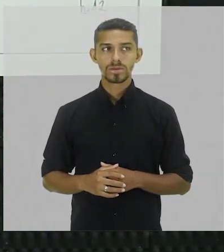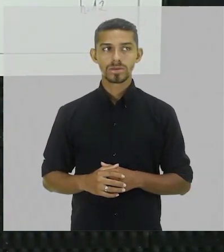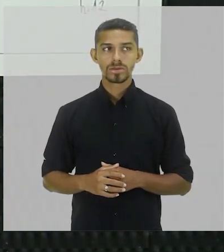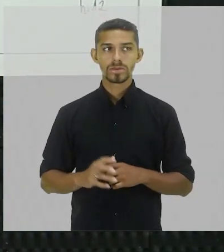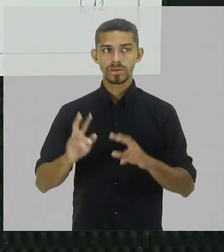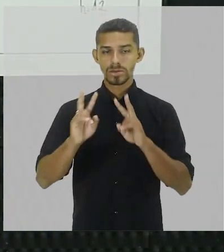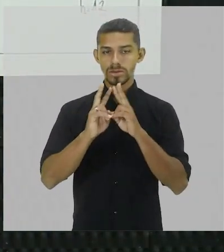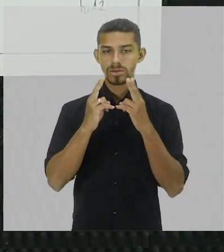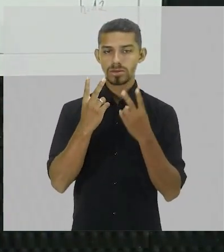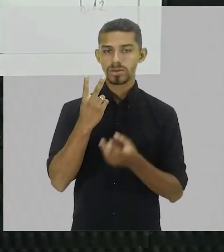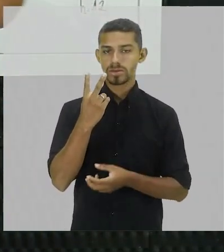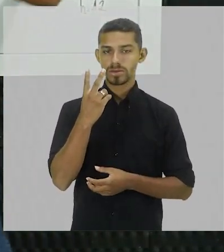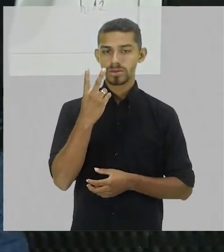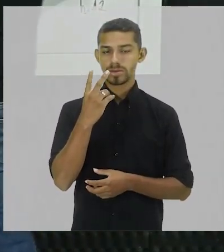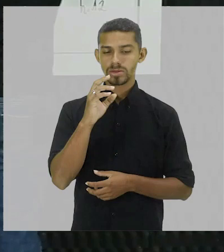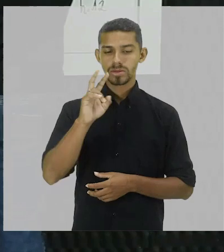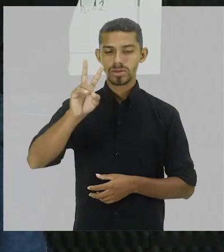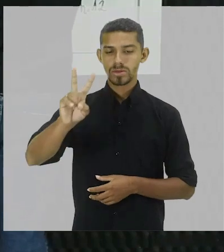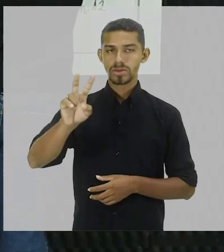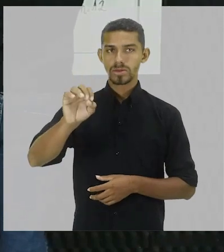Volume do cone sobre o volume